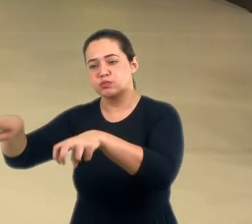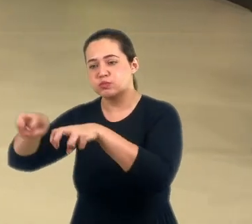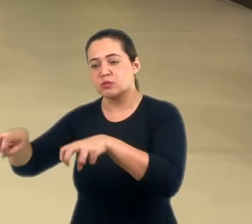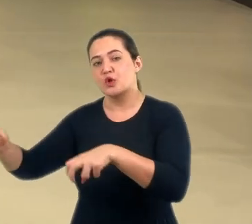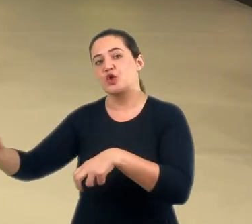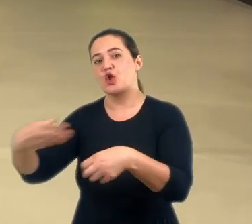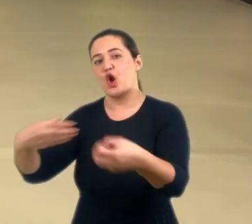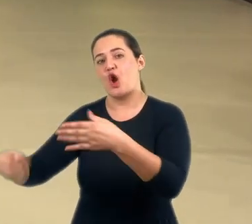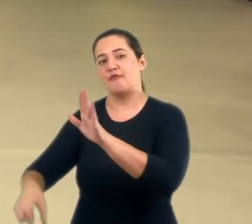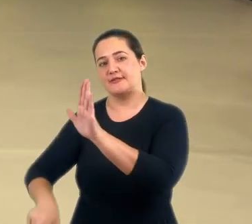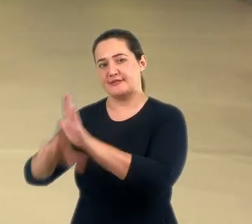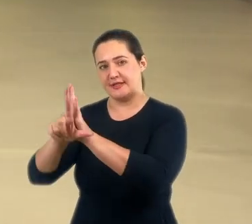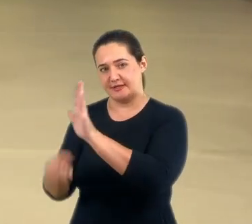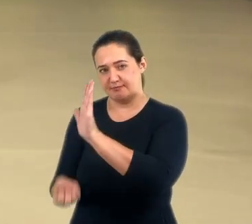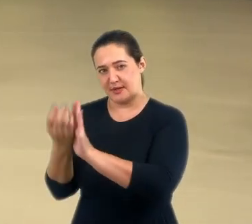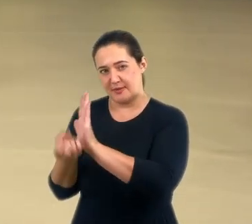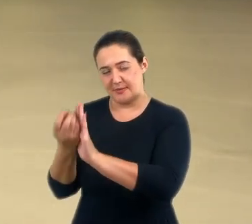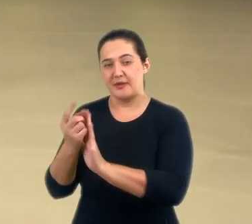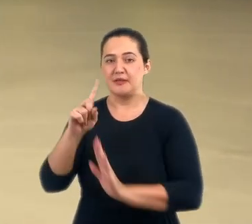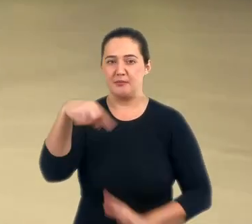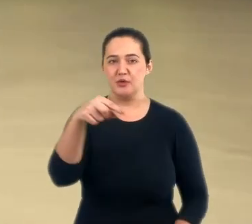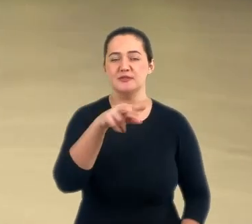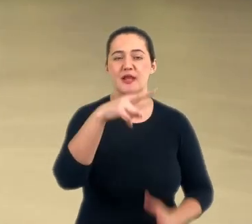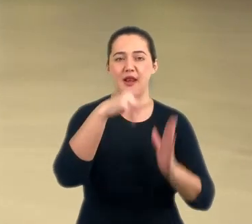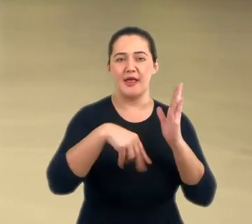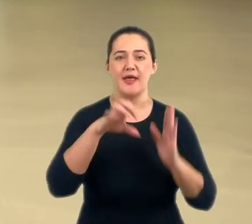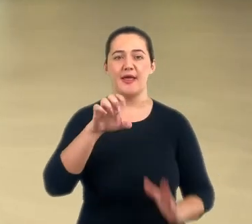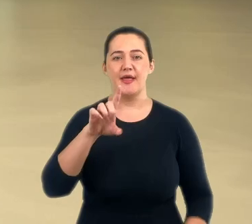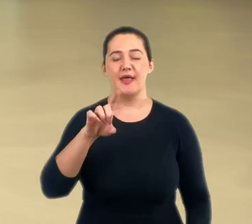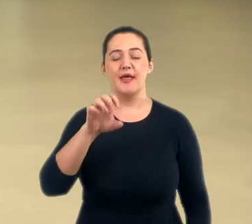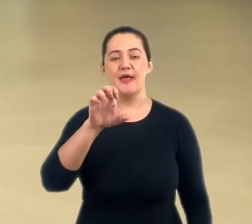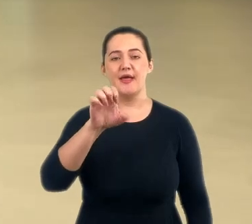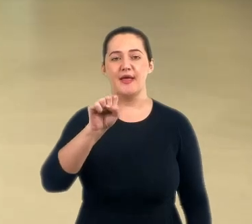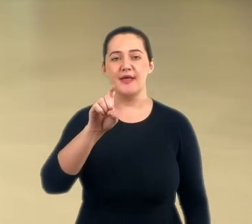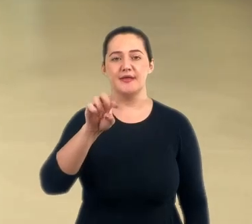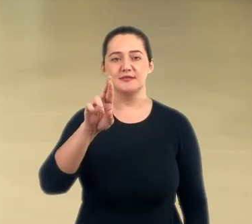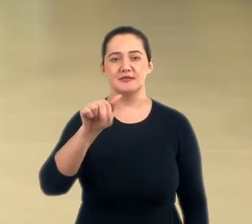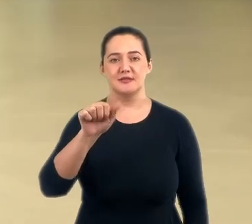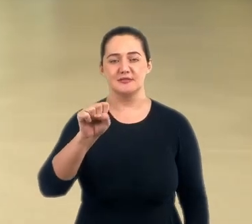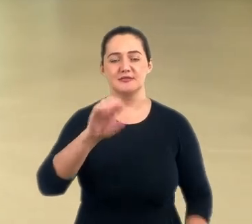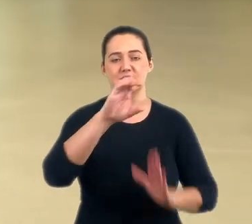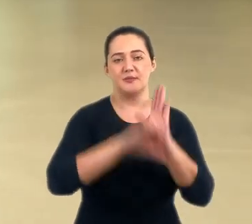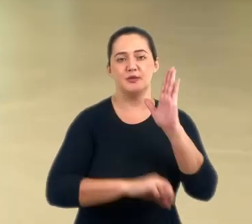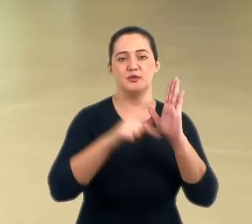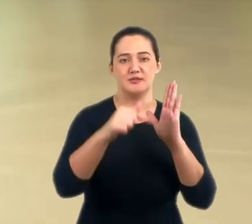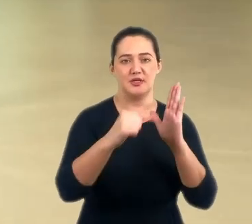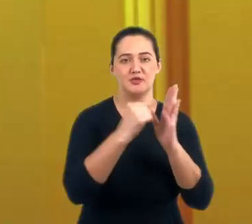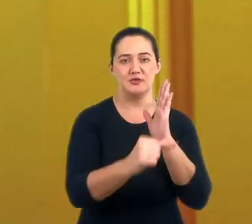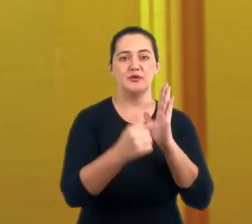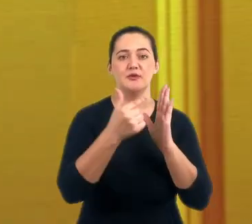estabelecendo novas leis. Depois você lê isso com calma, em Esdras capítulo 7, versos 25 e 26. Agora a pergunta